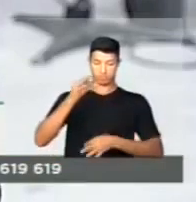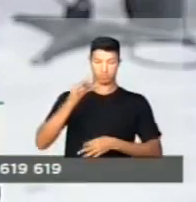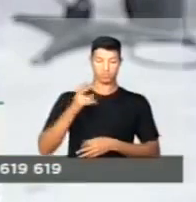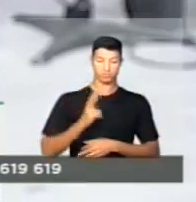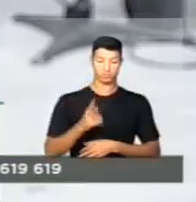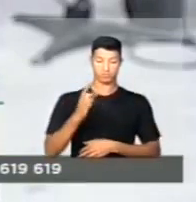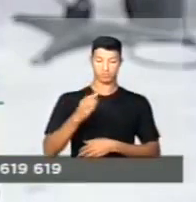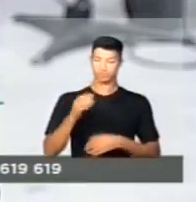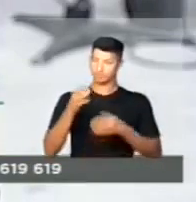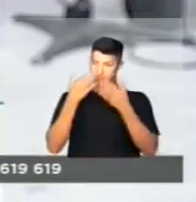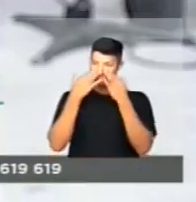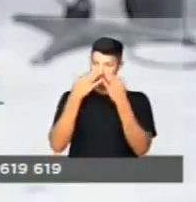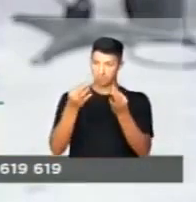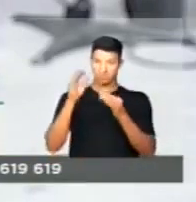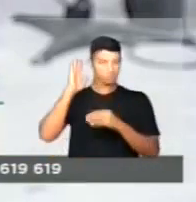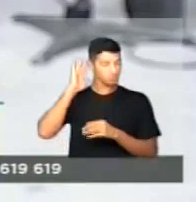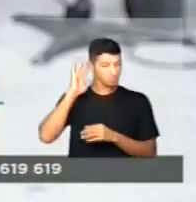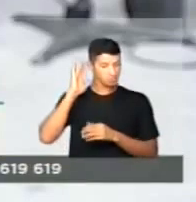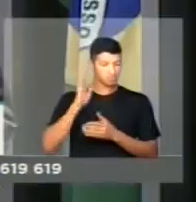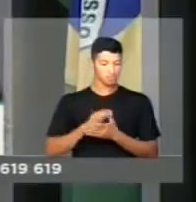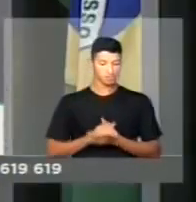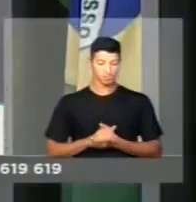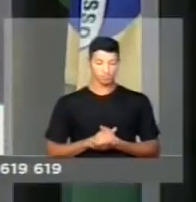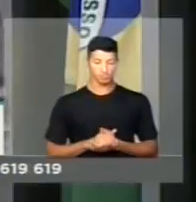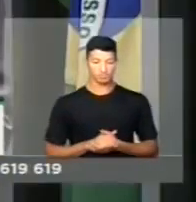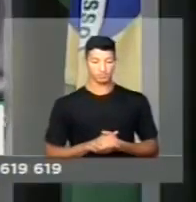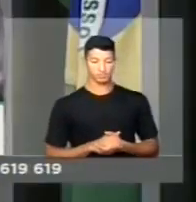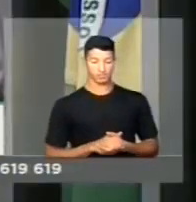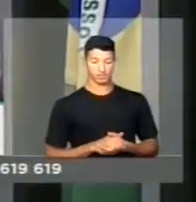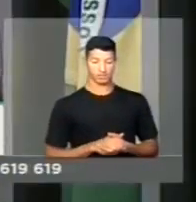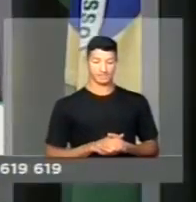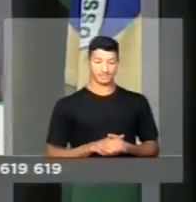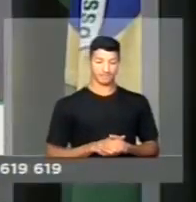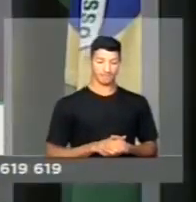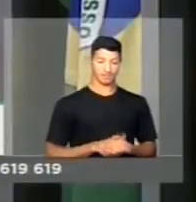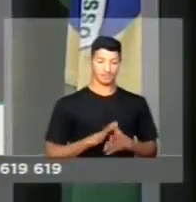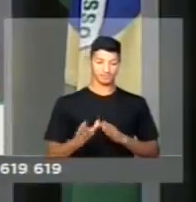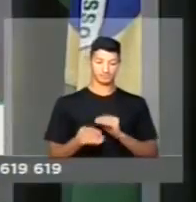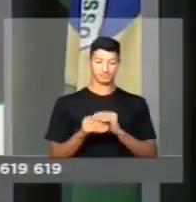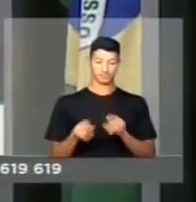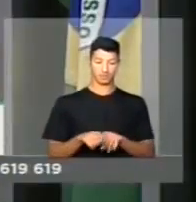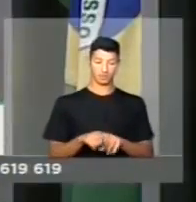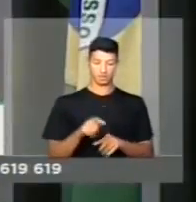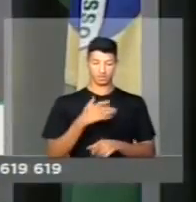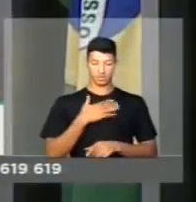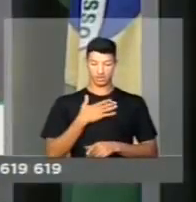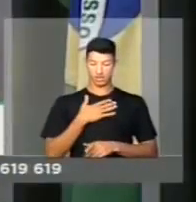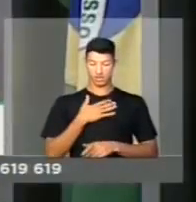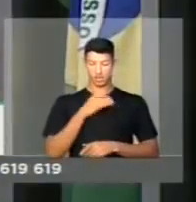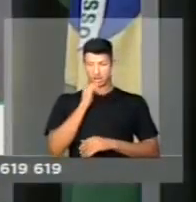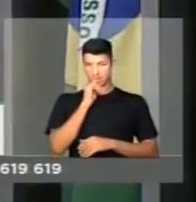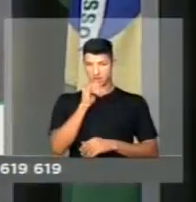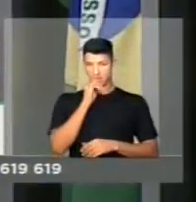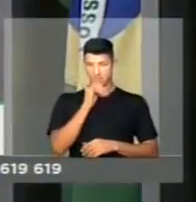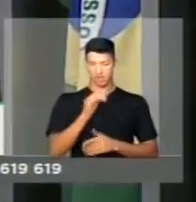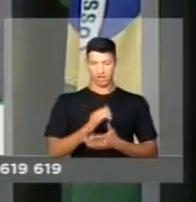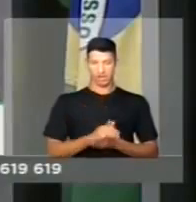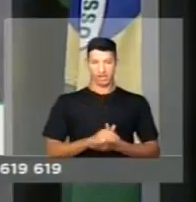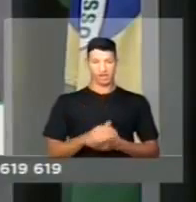sempre muito atentos a lhe ouvir. Muito obrigado, Passarinho. Incorporo também a sua parte no meu